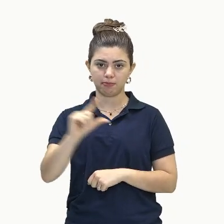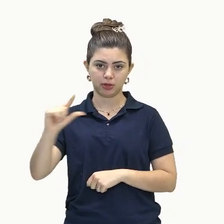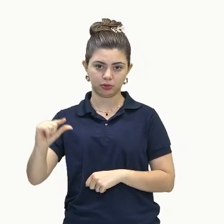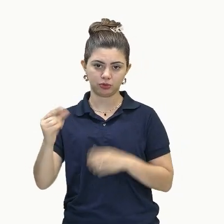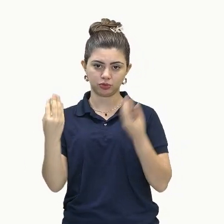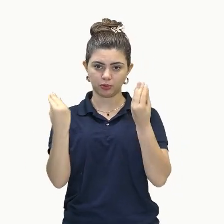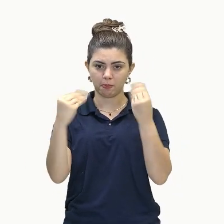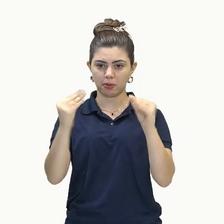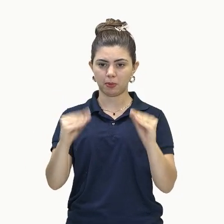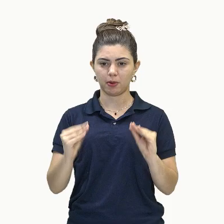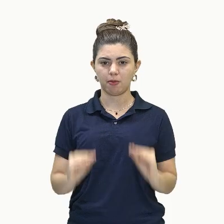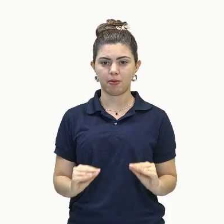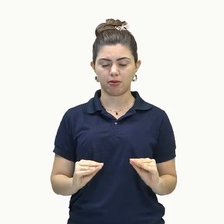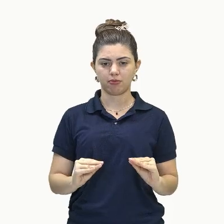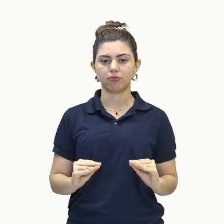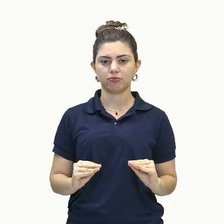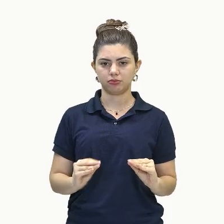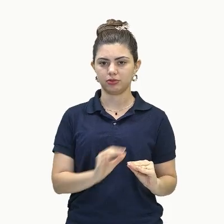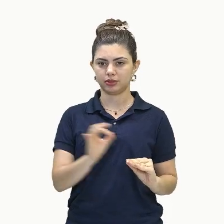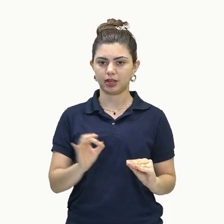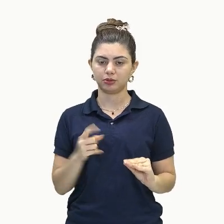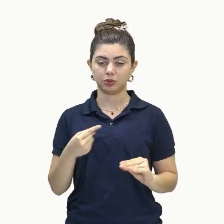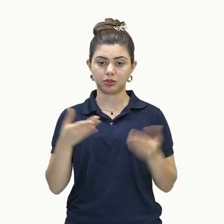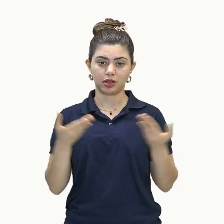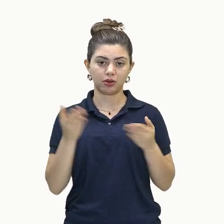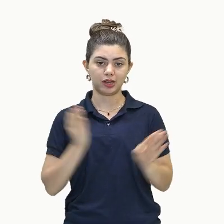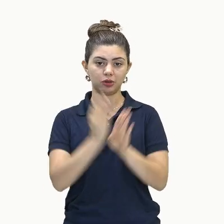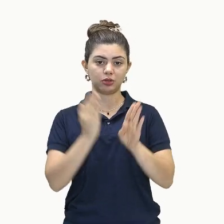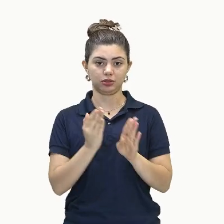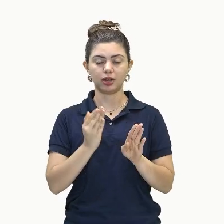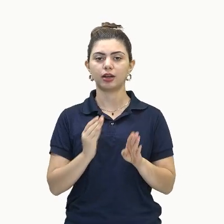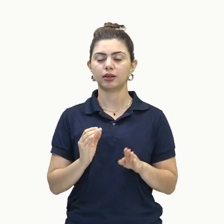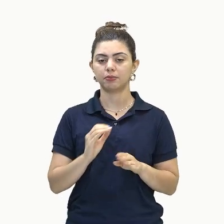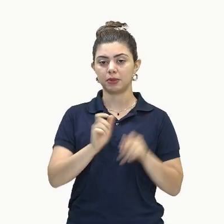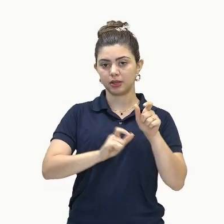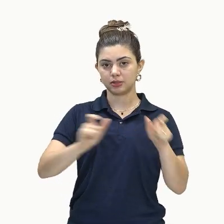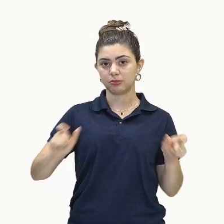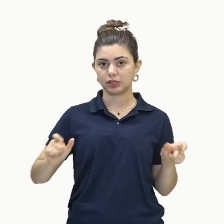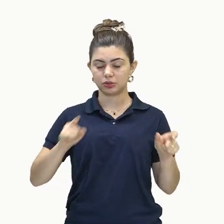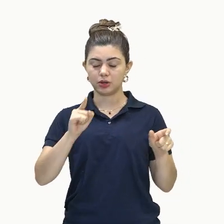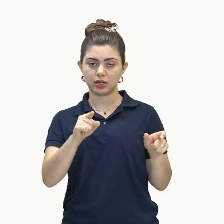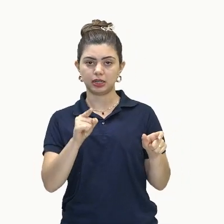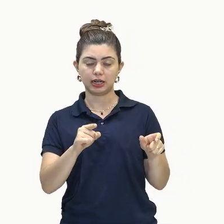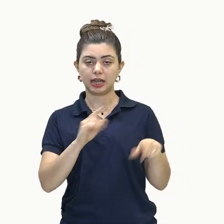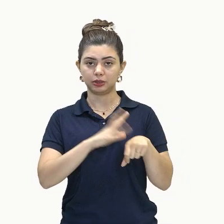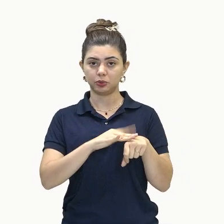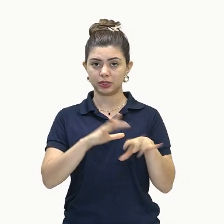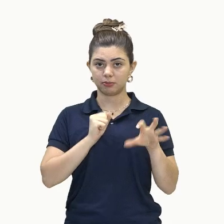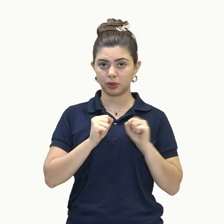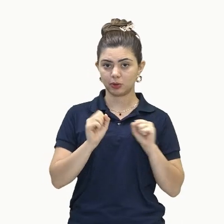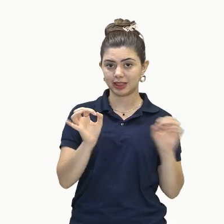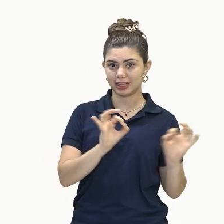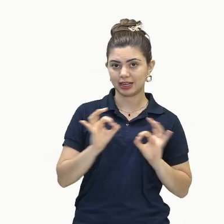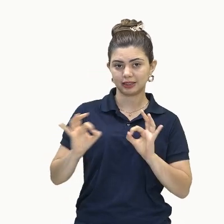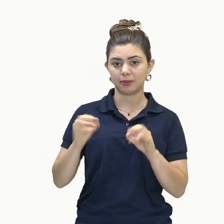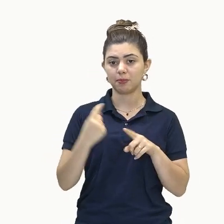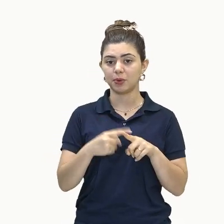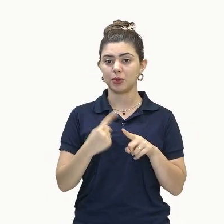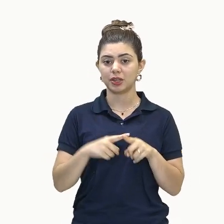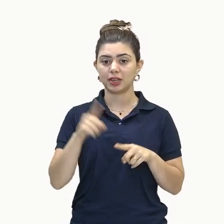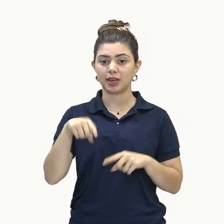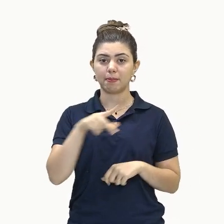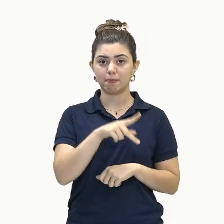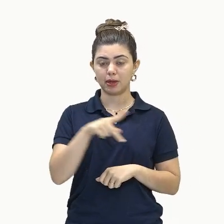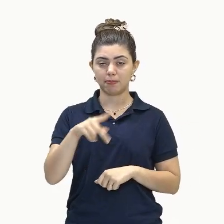Então, a gente segue aqui na leitura, identificando os indivíduos que não têm polidactilia, porque são